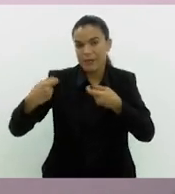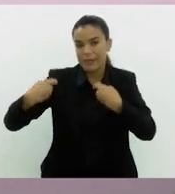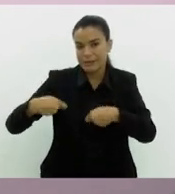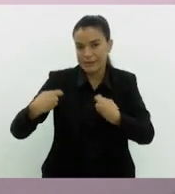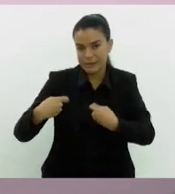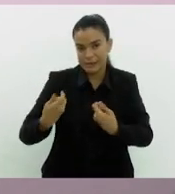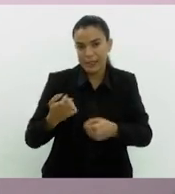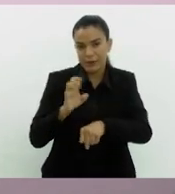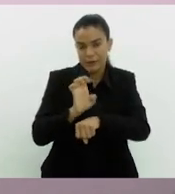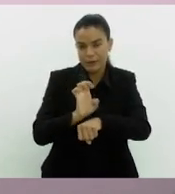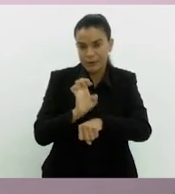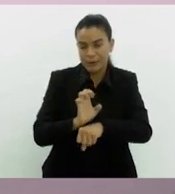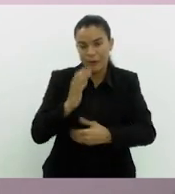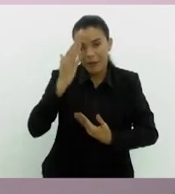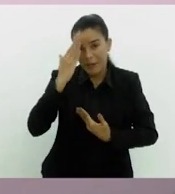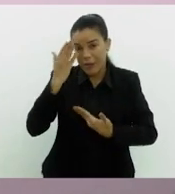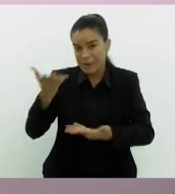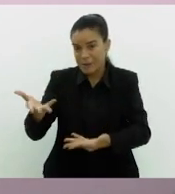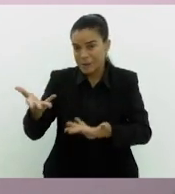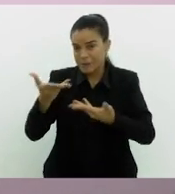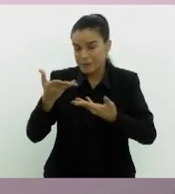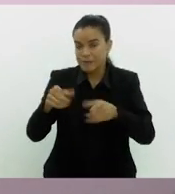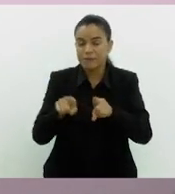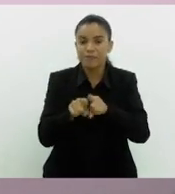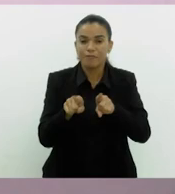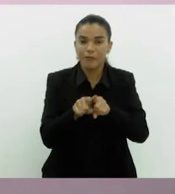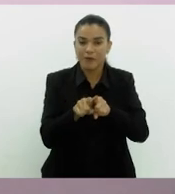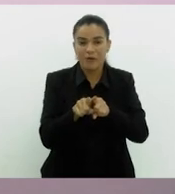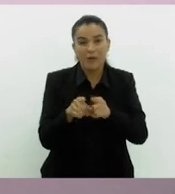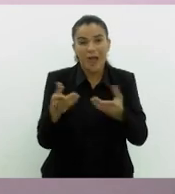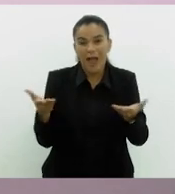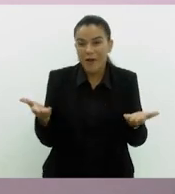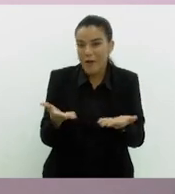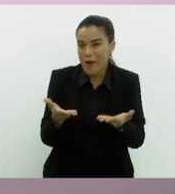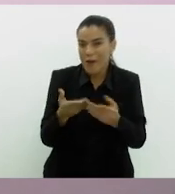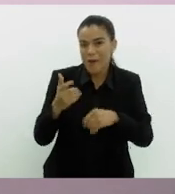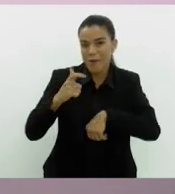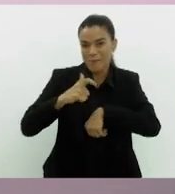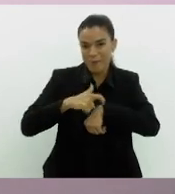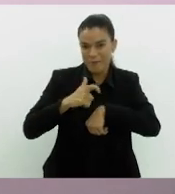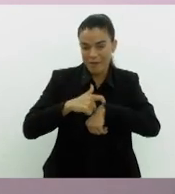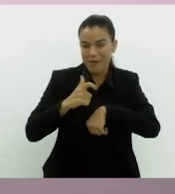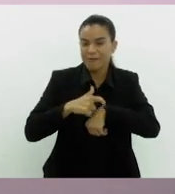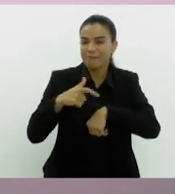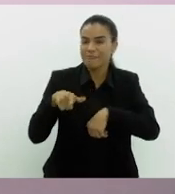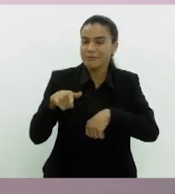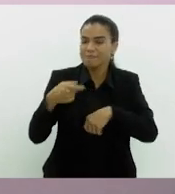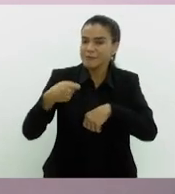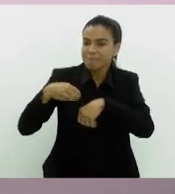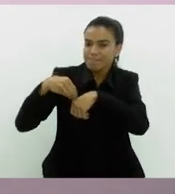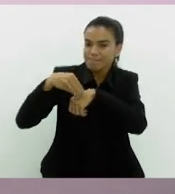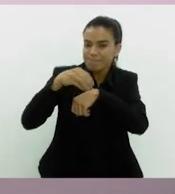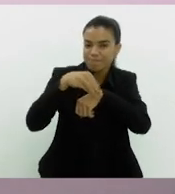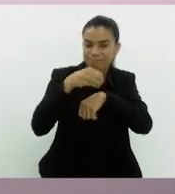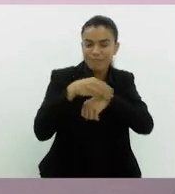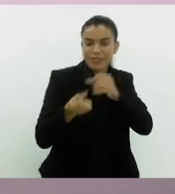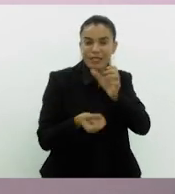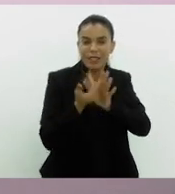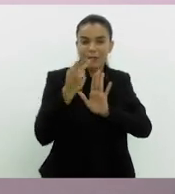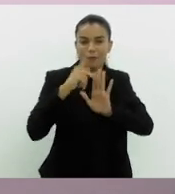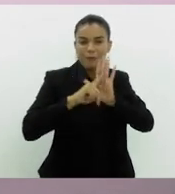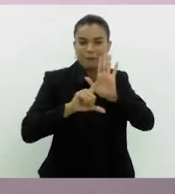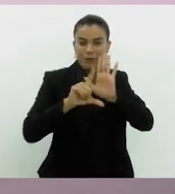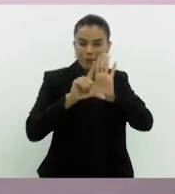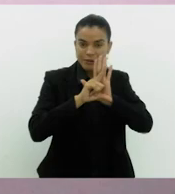Então, agradeço muito o convite e o fato de que você esteja abraçando o tema e levando num projeto de lei.